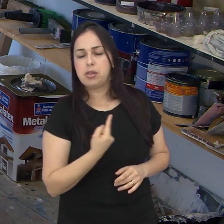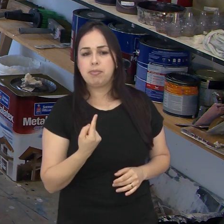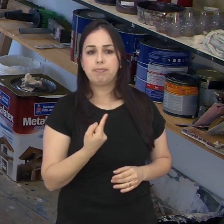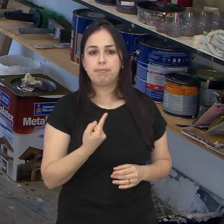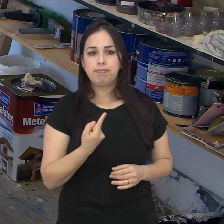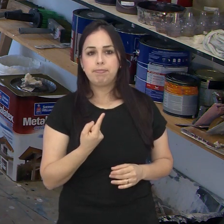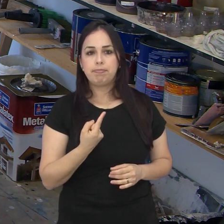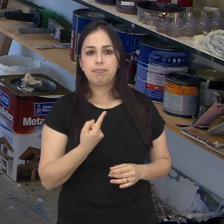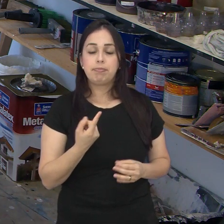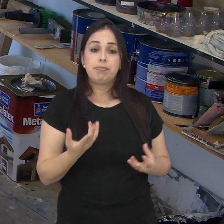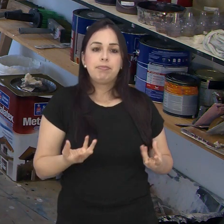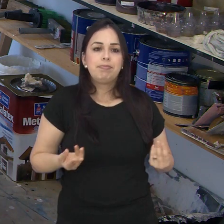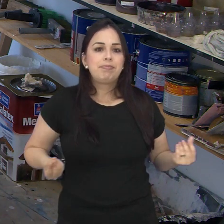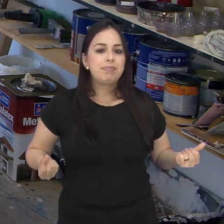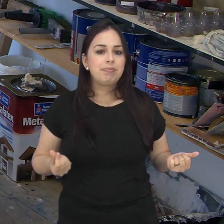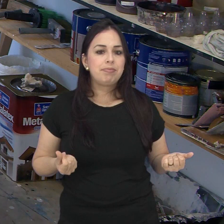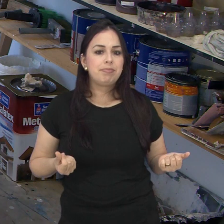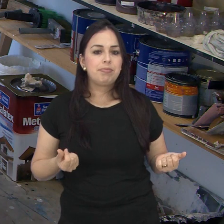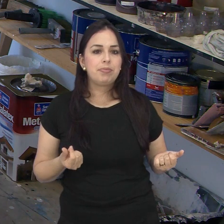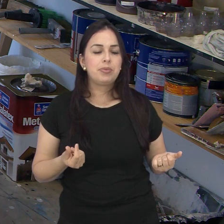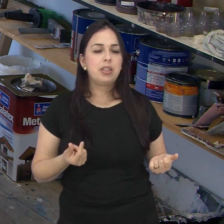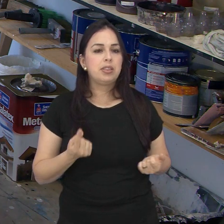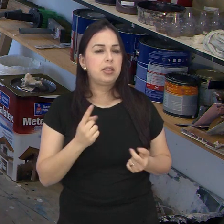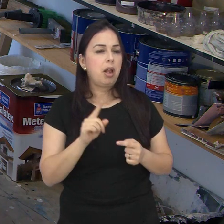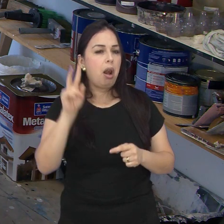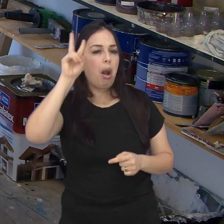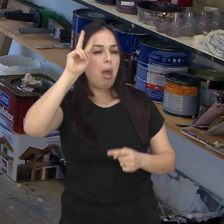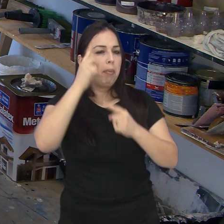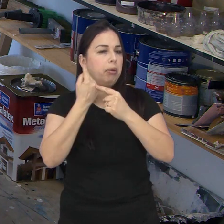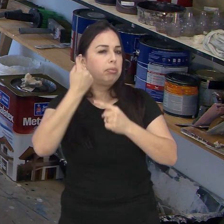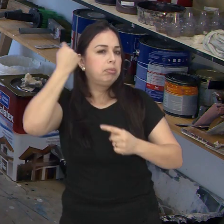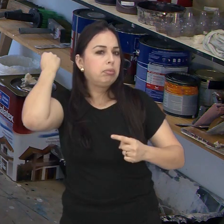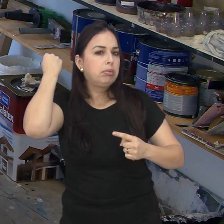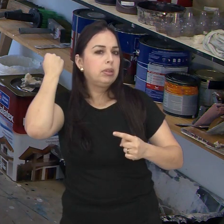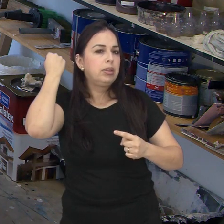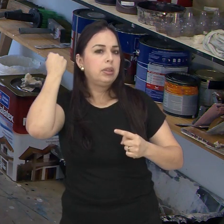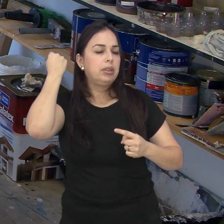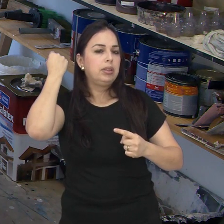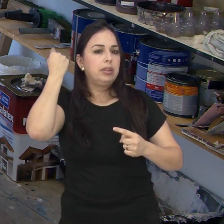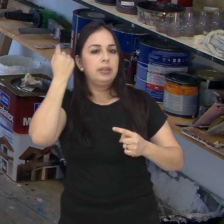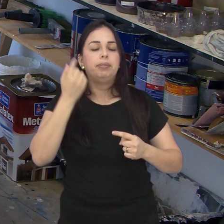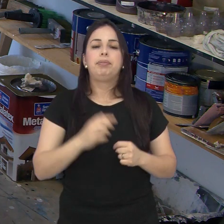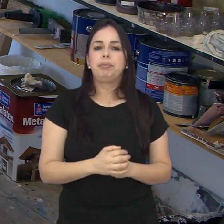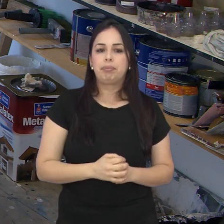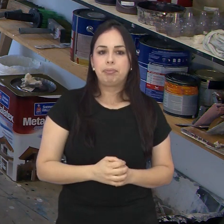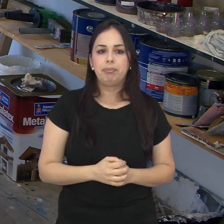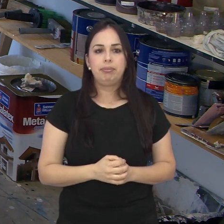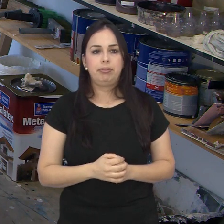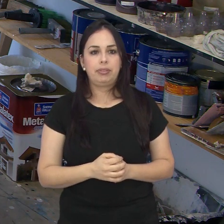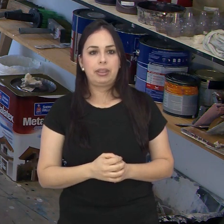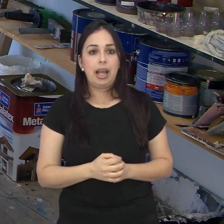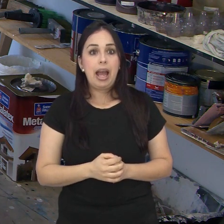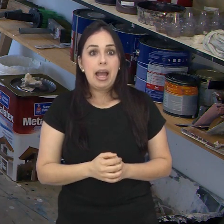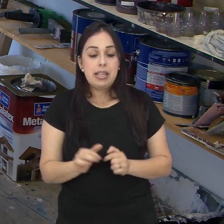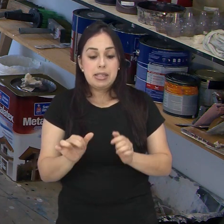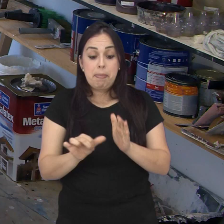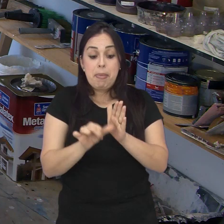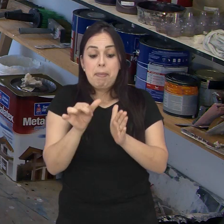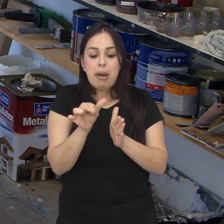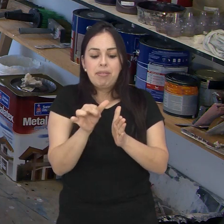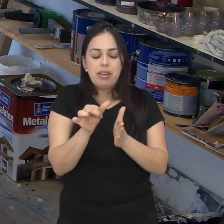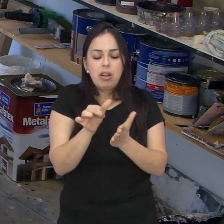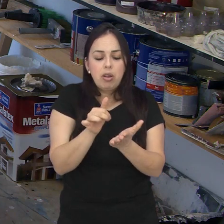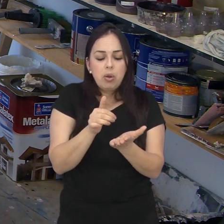você, enfim, você tem alguma lembrança, a primeira vez que as